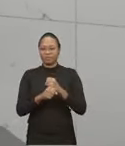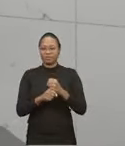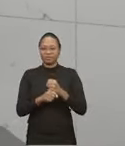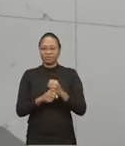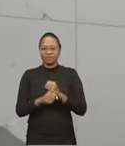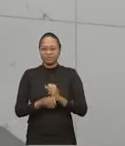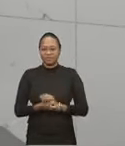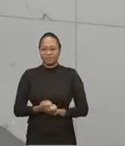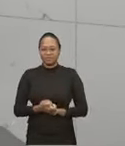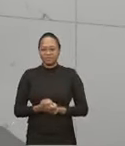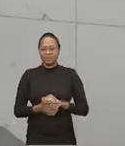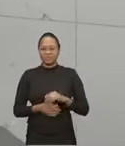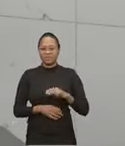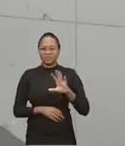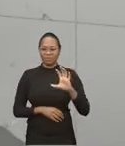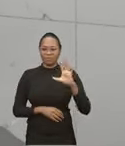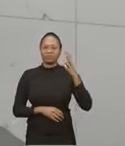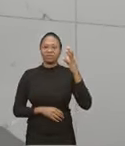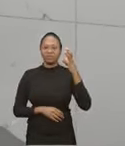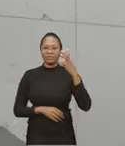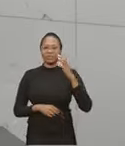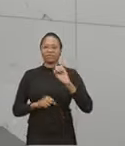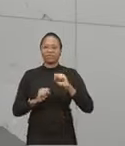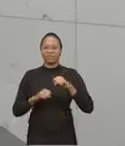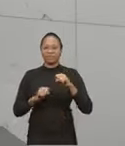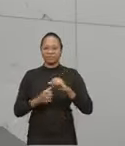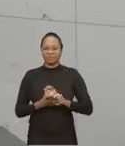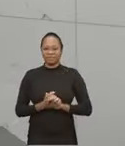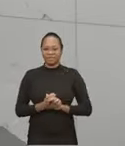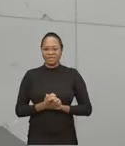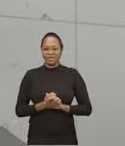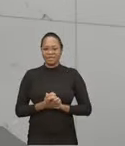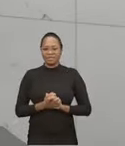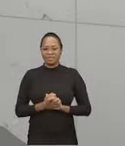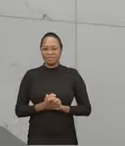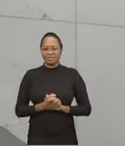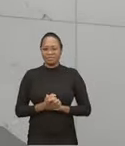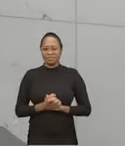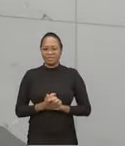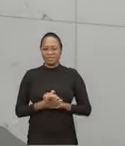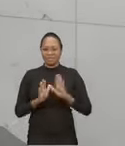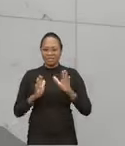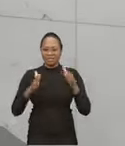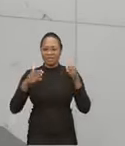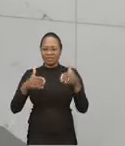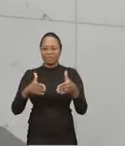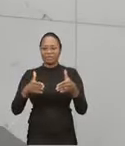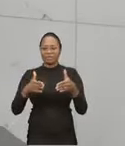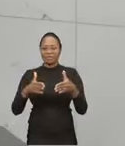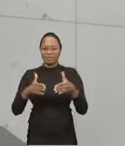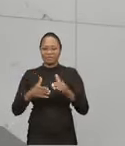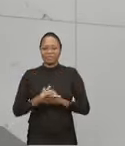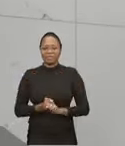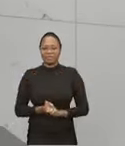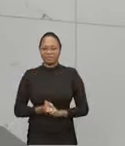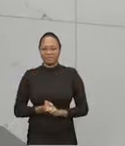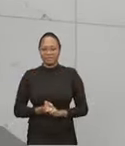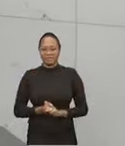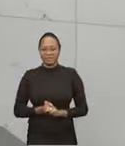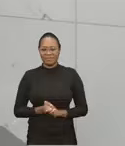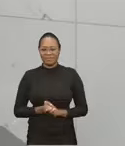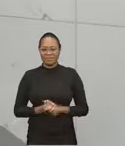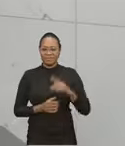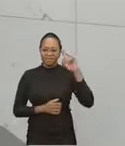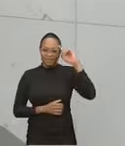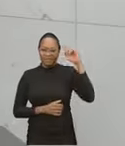coisas vão acontecer e o prefeito Arinaldo está focado nessas missões aí. E acredito sim que vamos para cima, que dias